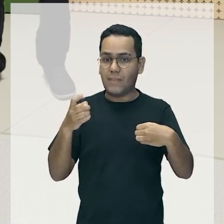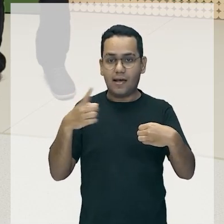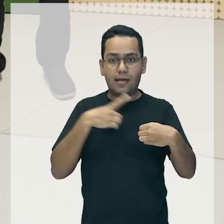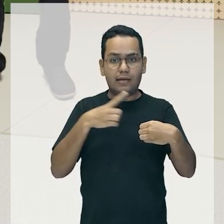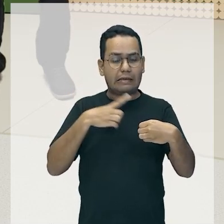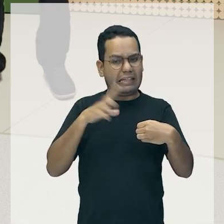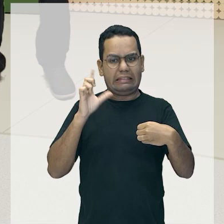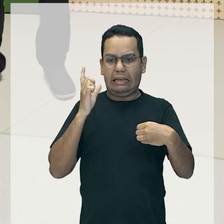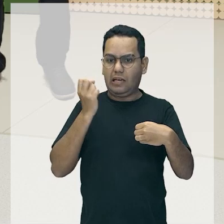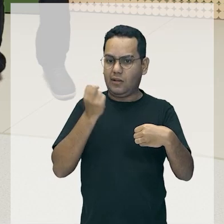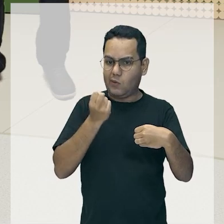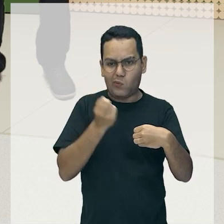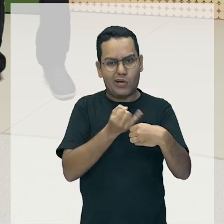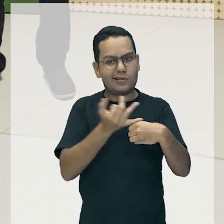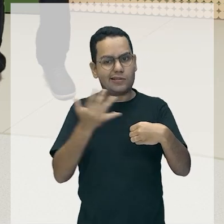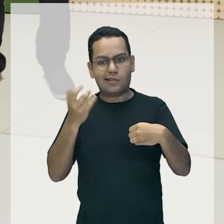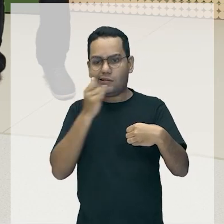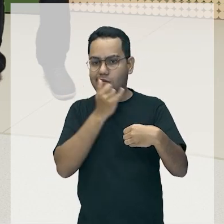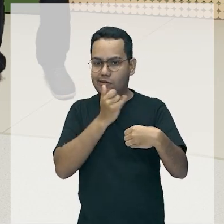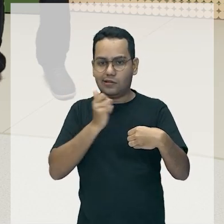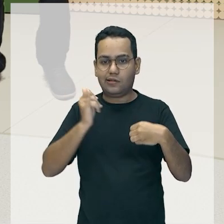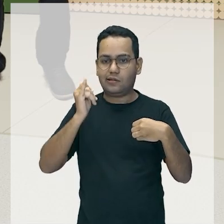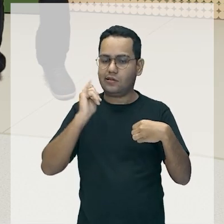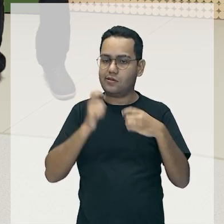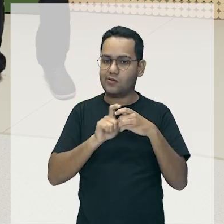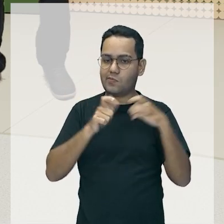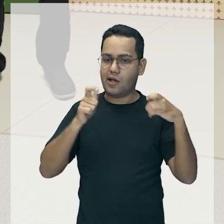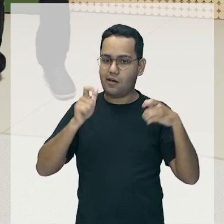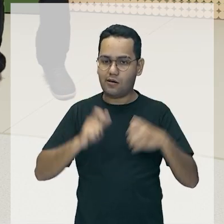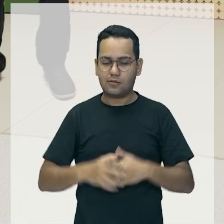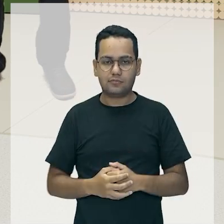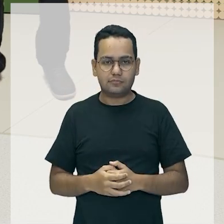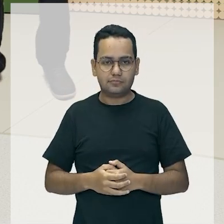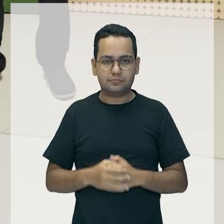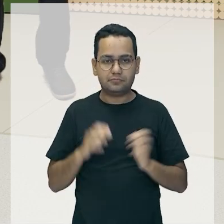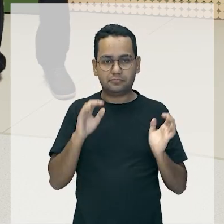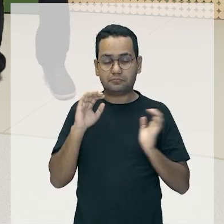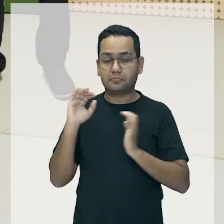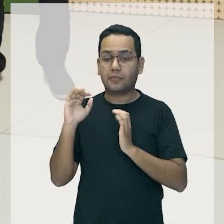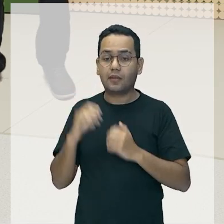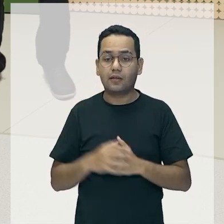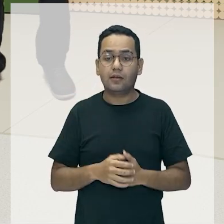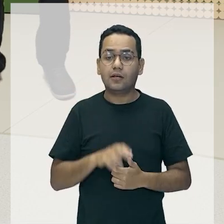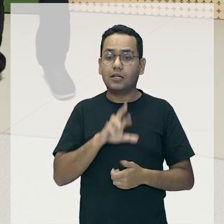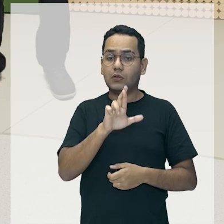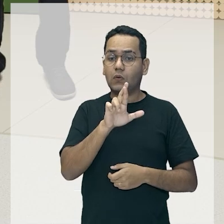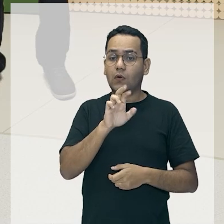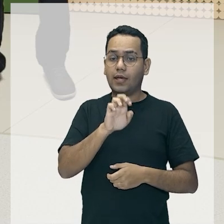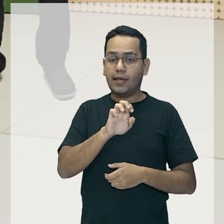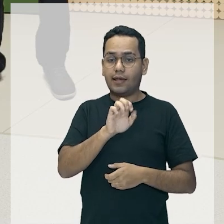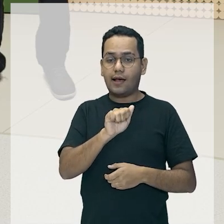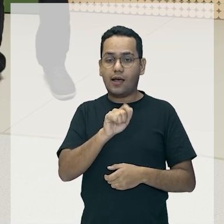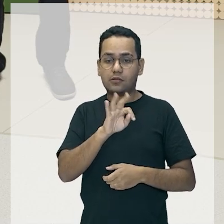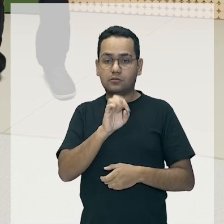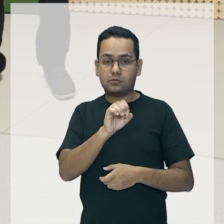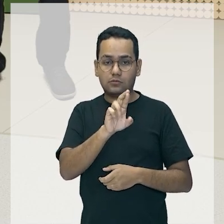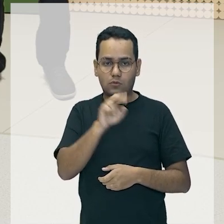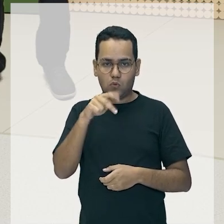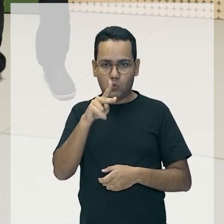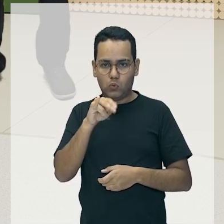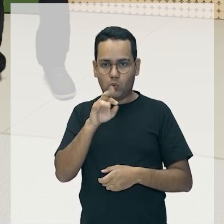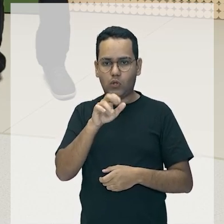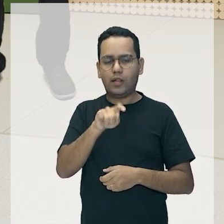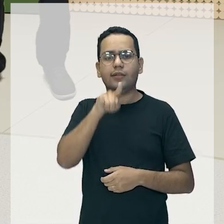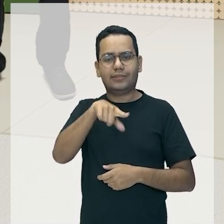energia enorme, tá, pessoal? Gigantesca. No reator nuclear, a gente consegue controlar isso, tá, pessoal? A gente consegue